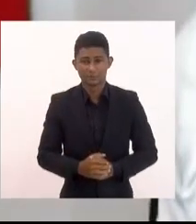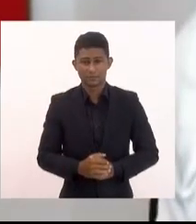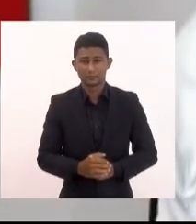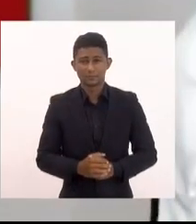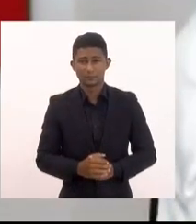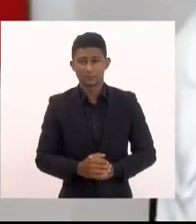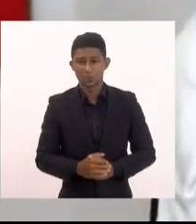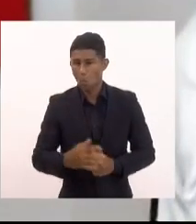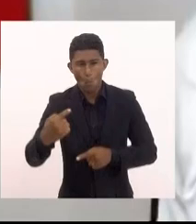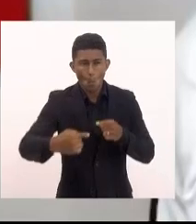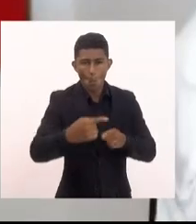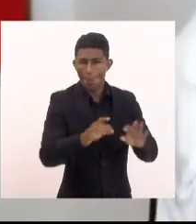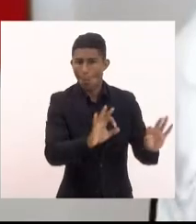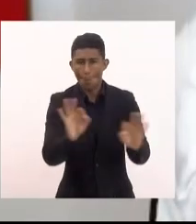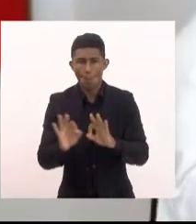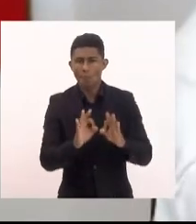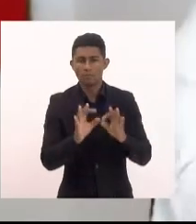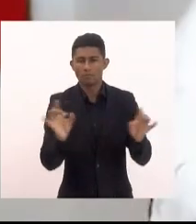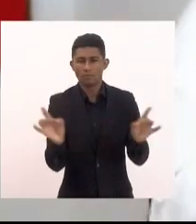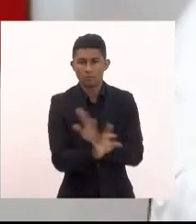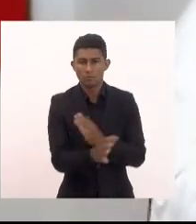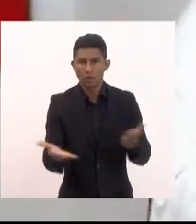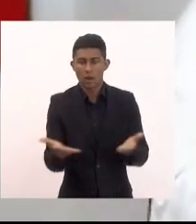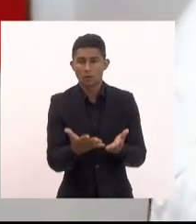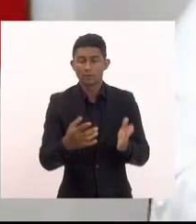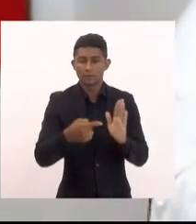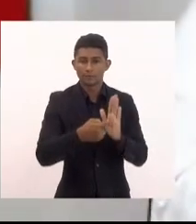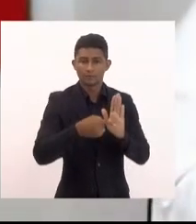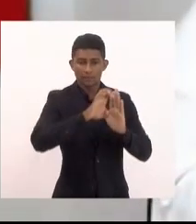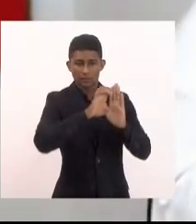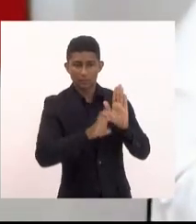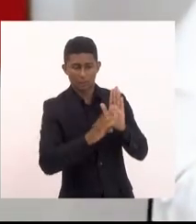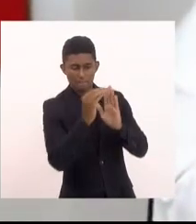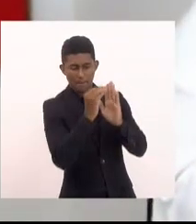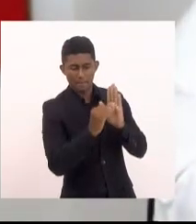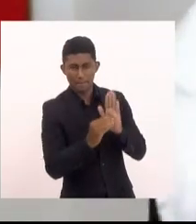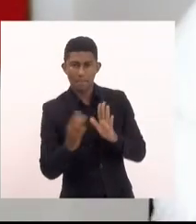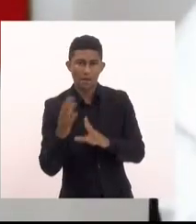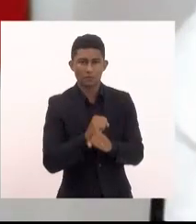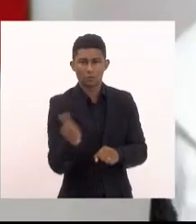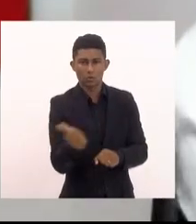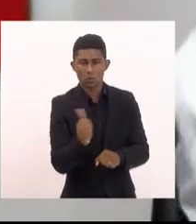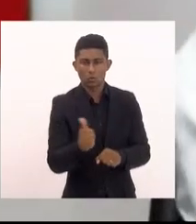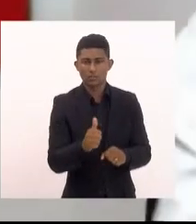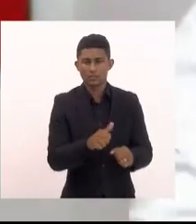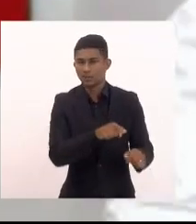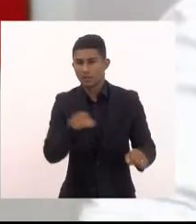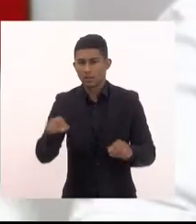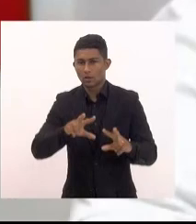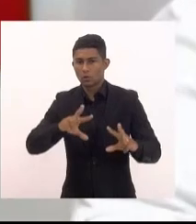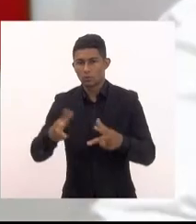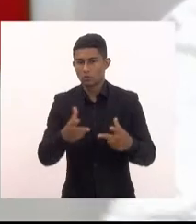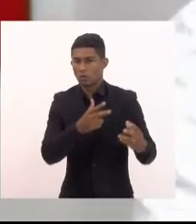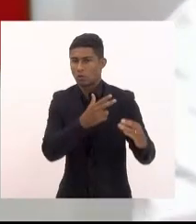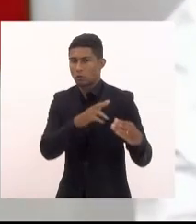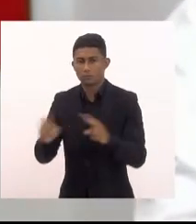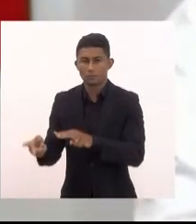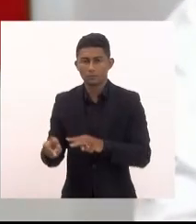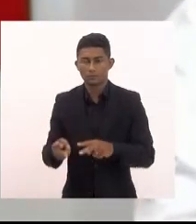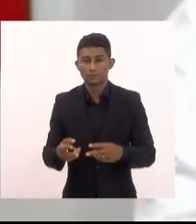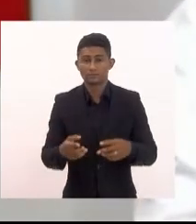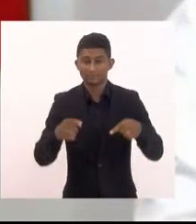Não havendo quem queira discutir, encerrada a discussão, o presidente de proposta recebeu 11 emendas e retorna às comissões. Presidente, antes de encerrar a